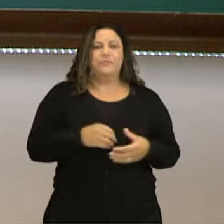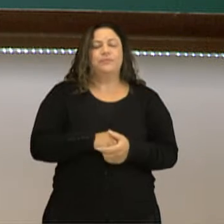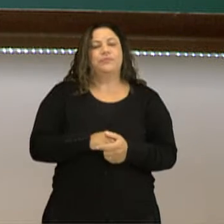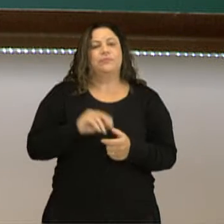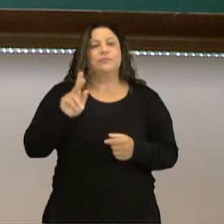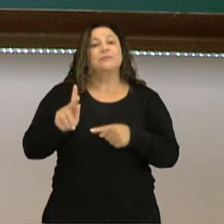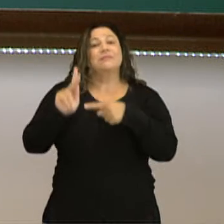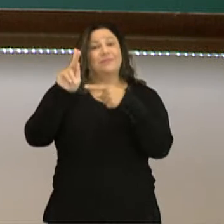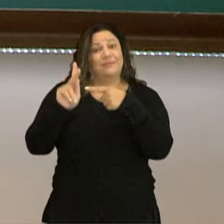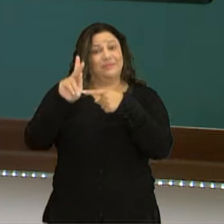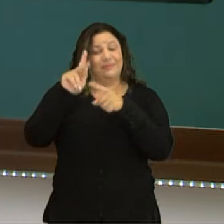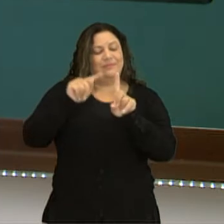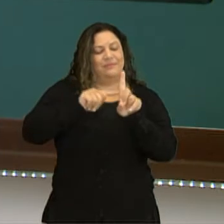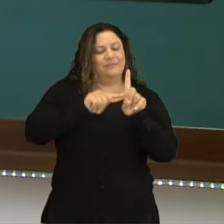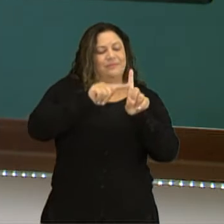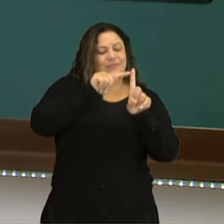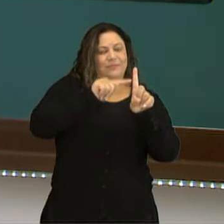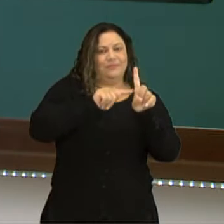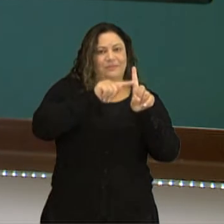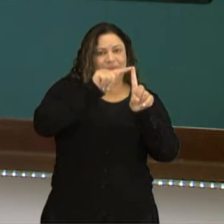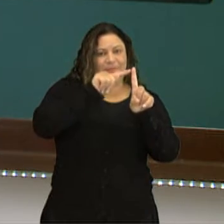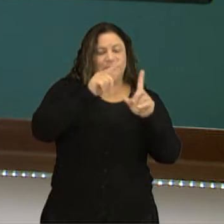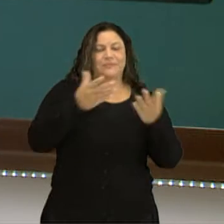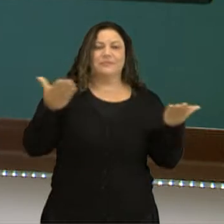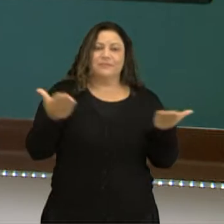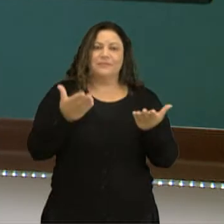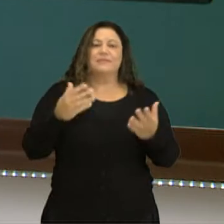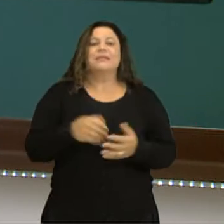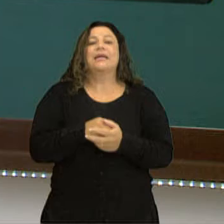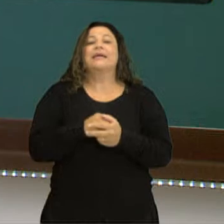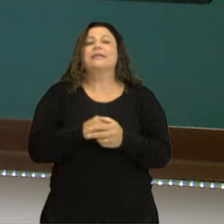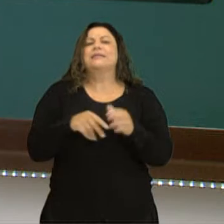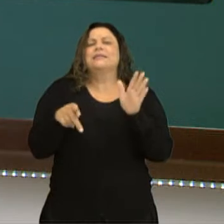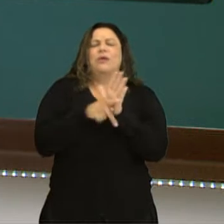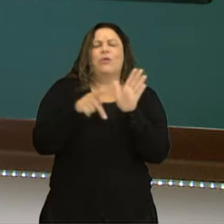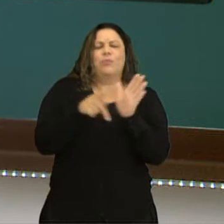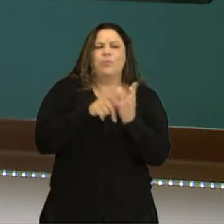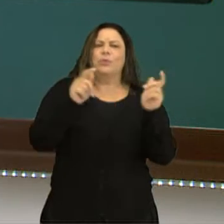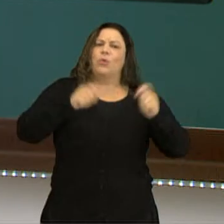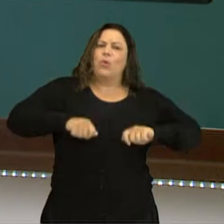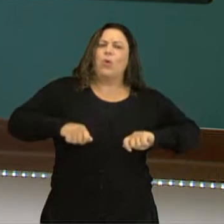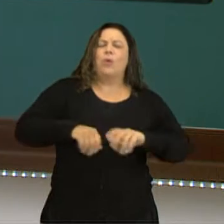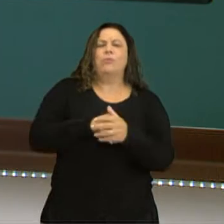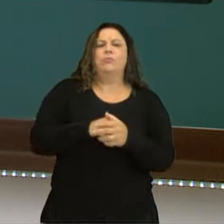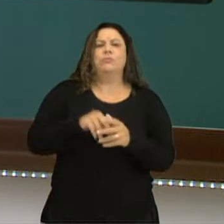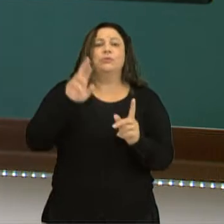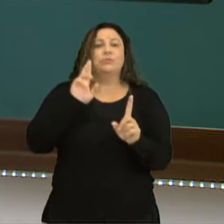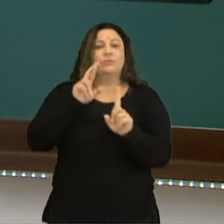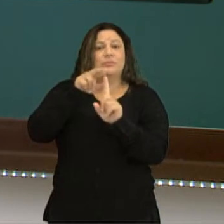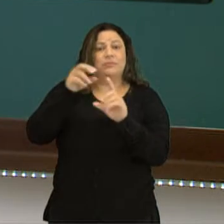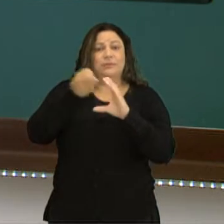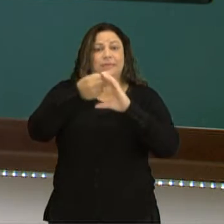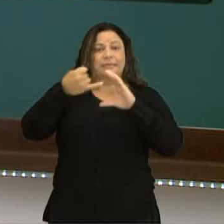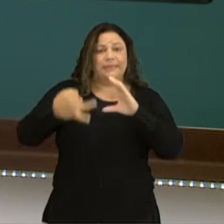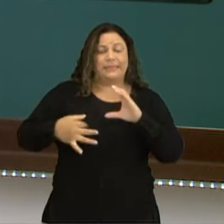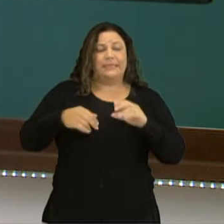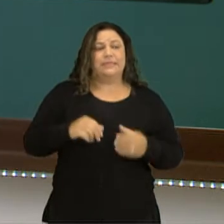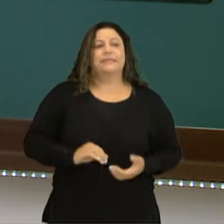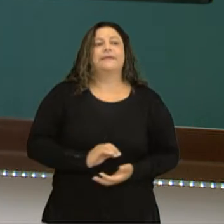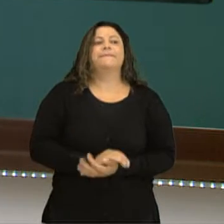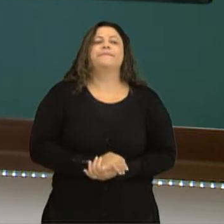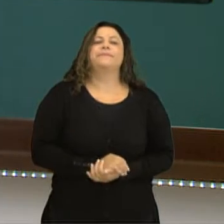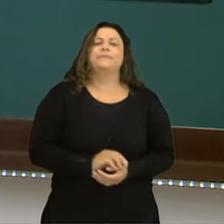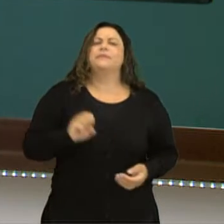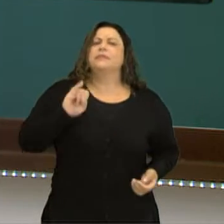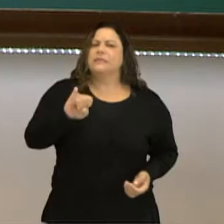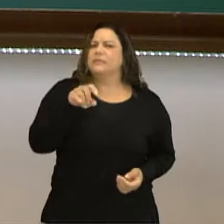referência à temperatura. Esse é o papel da unidade, representar, caracterizar uma medida. Se você